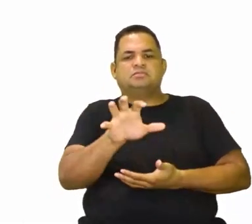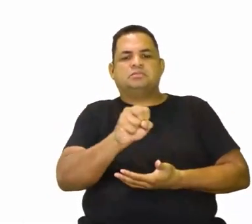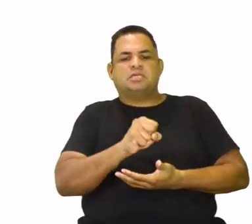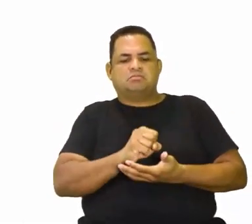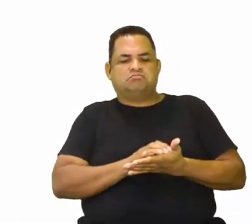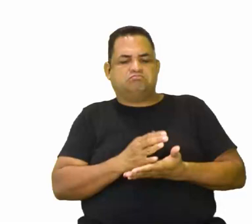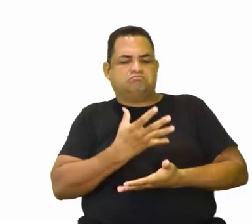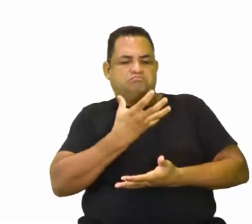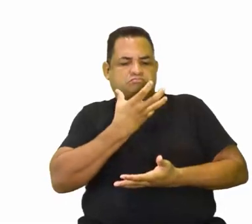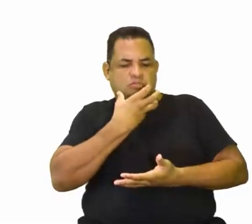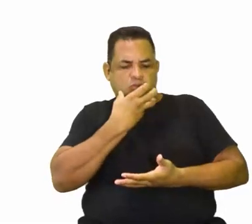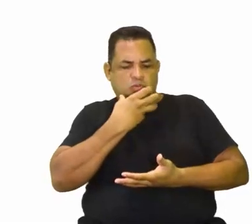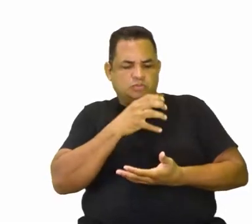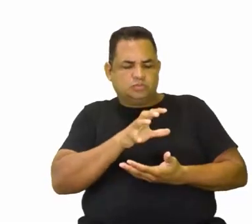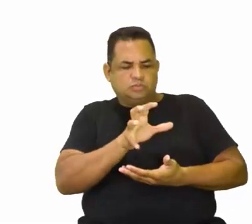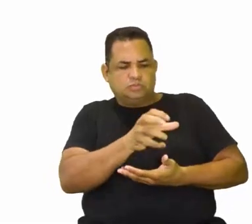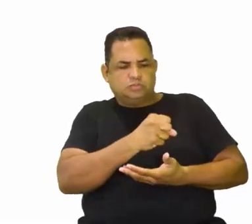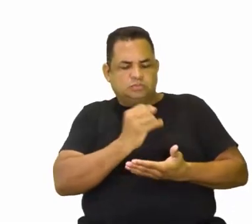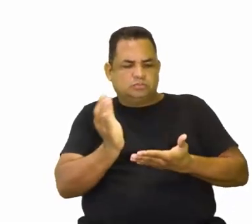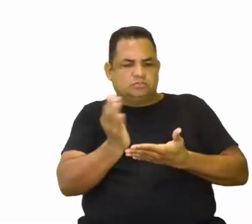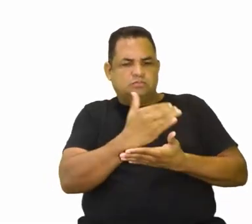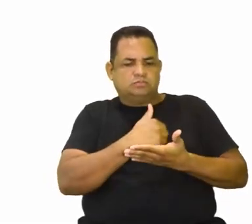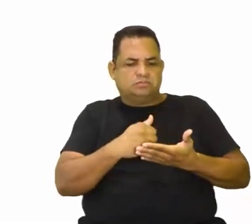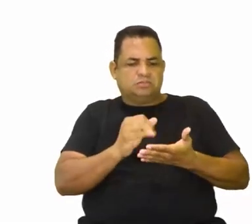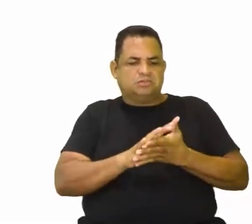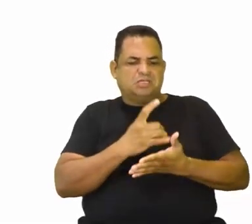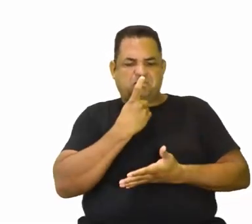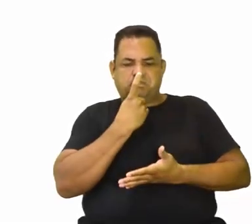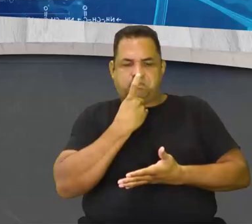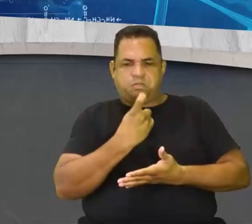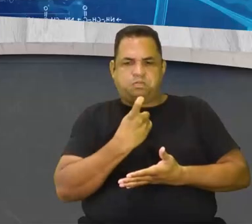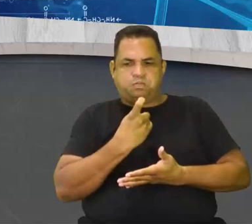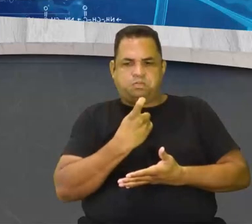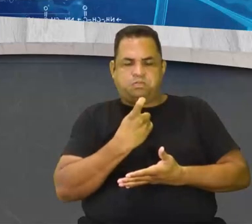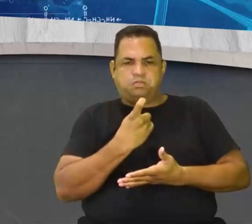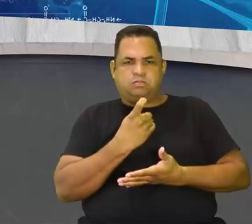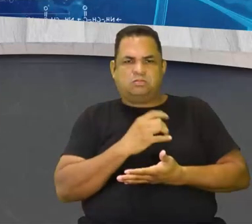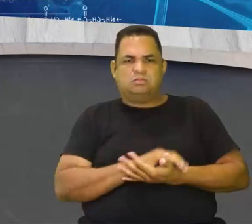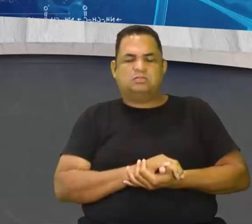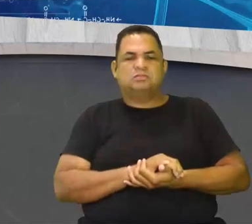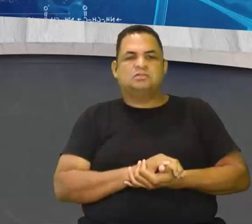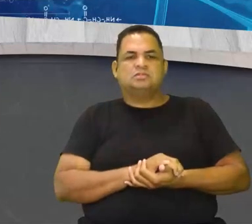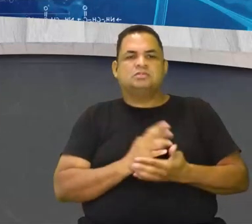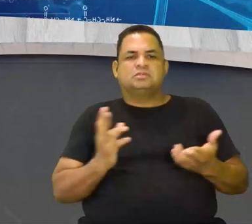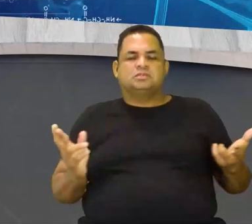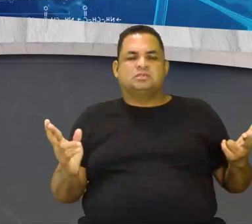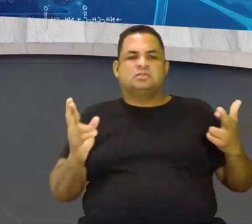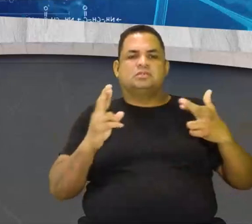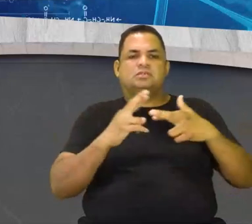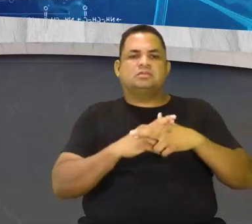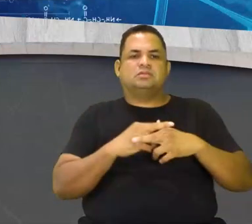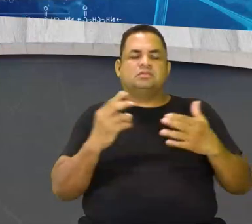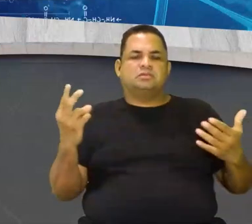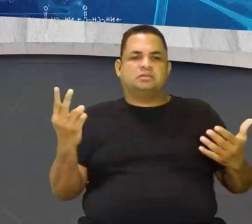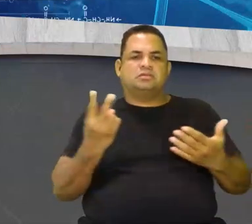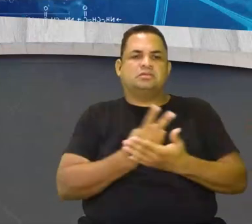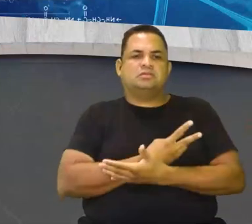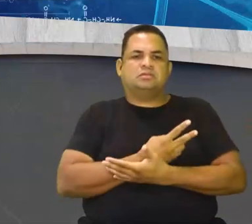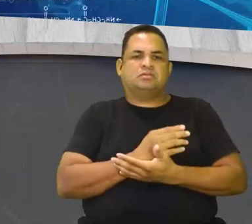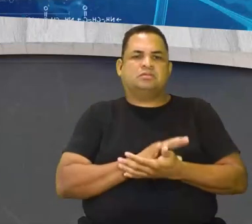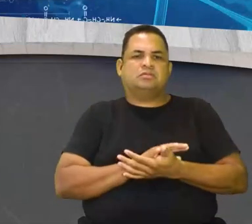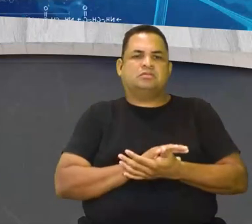fruta e você colhe essa fruta, com o passar do tempo ela apodrece. Ali são reações que acontecem